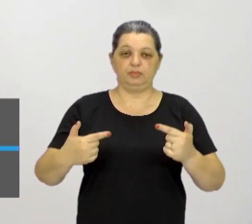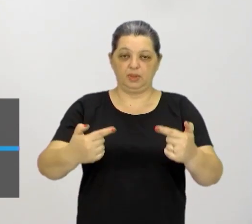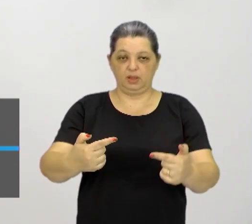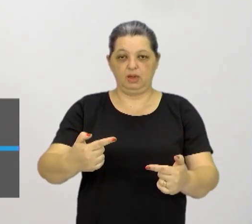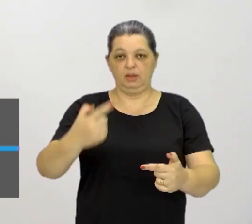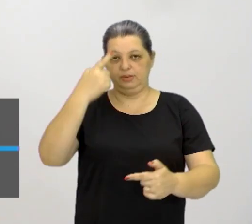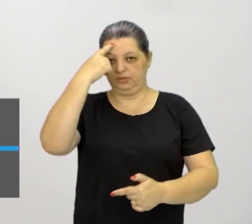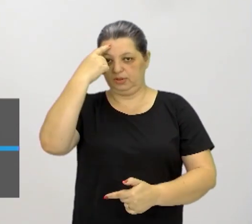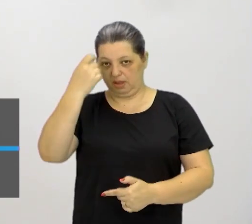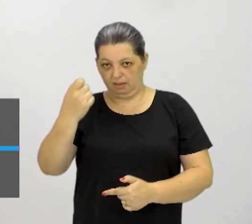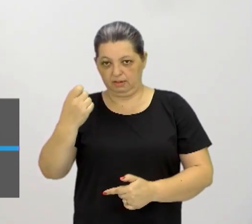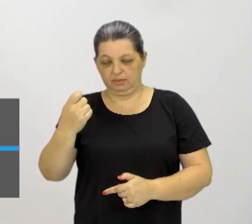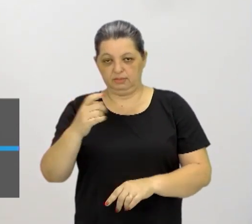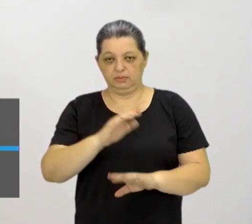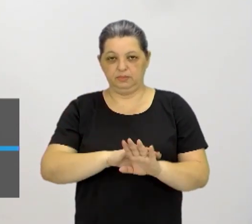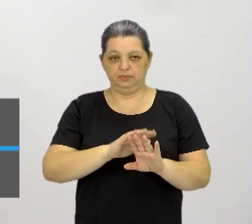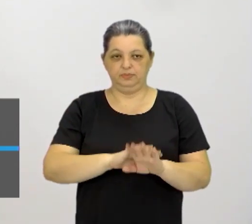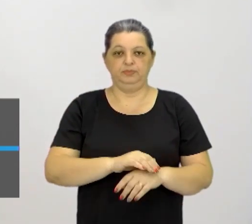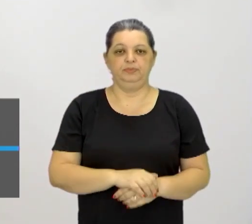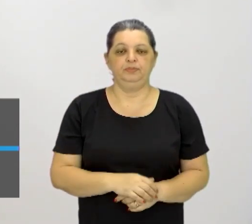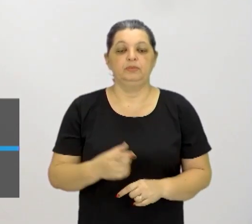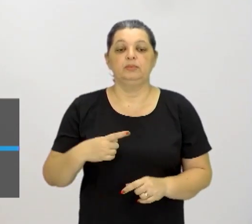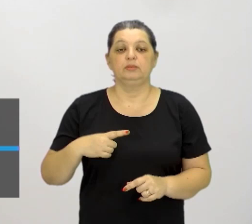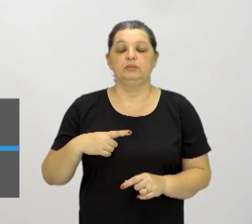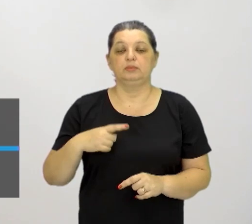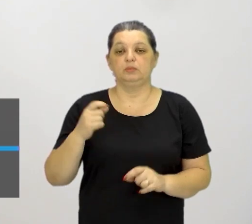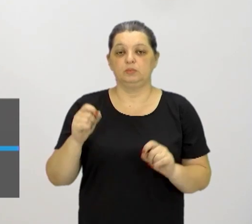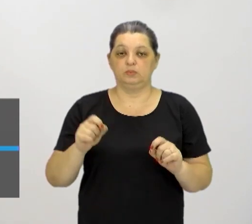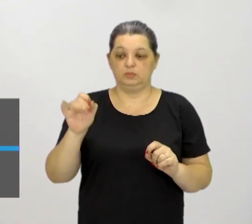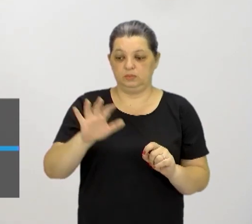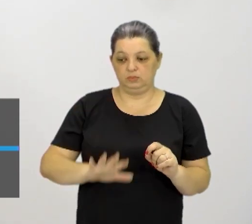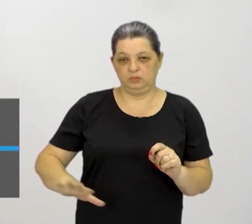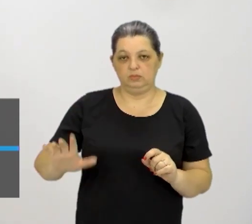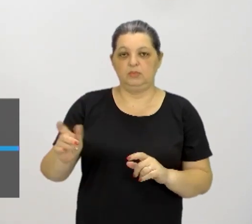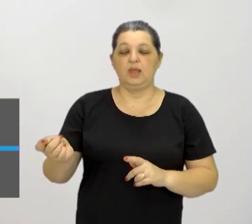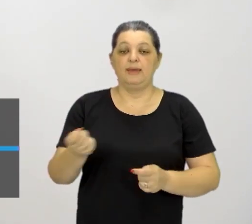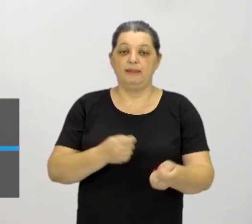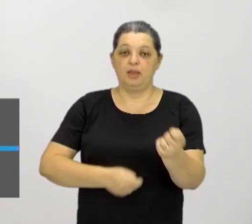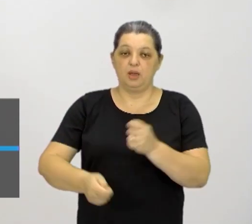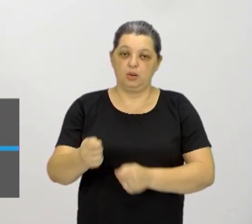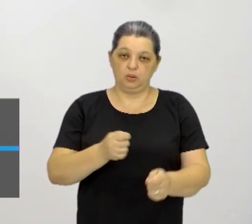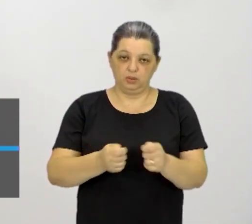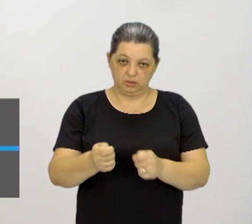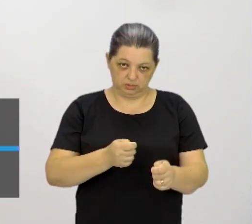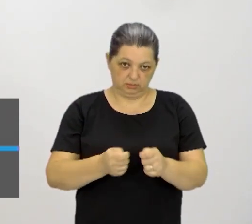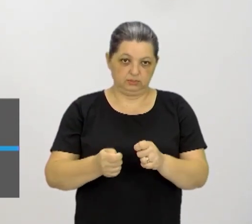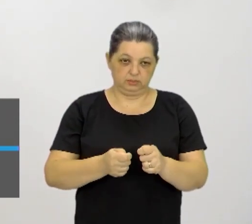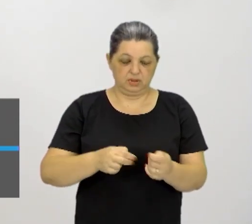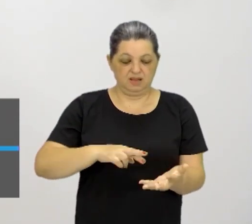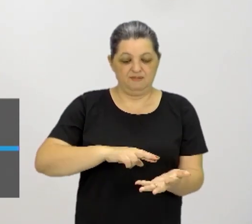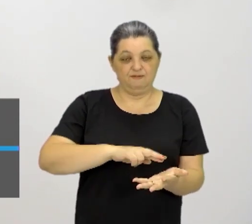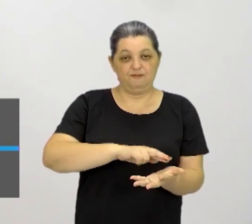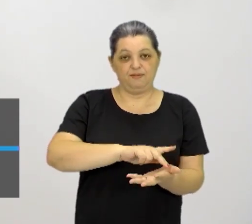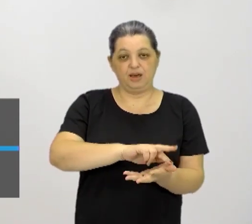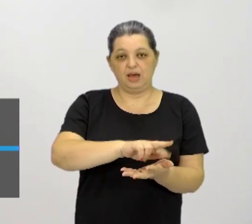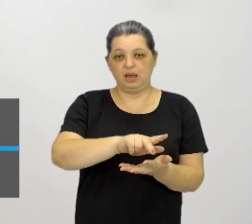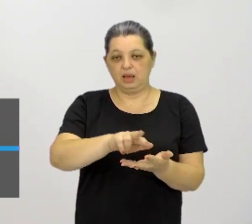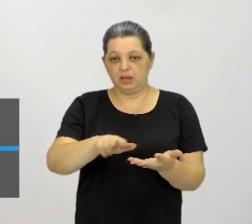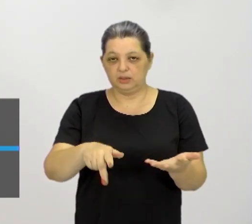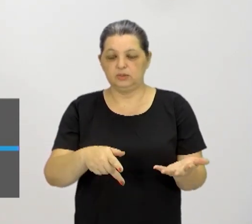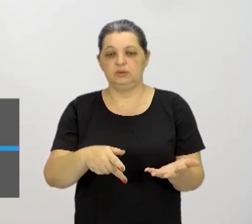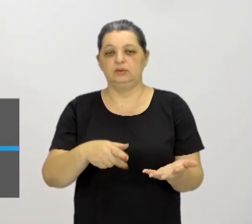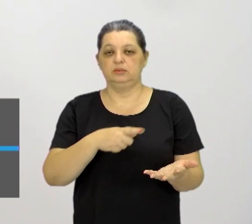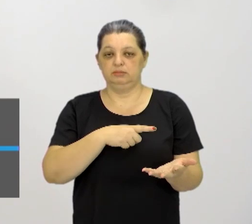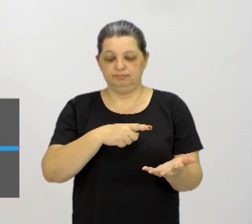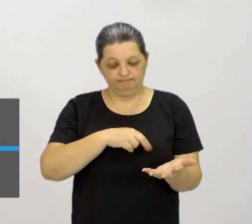um momento onde nós temos um cenário economicamente multipolar, né? Então, economicamente,